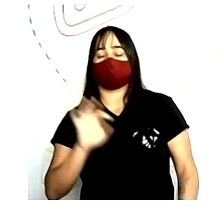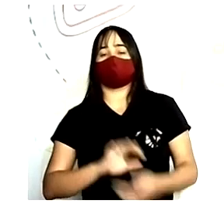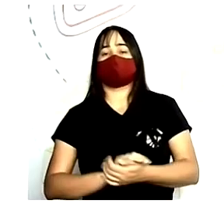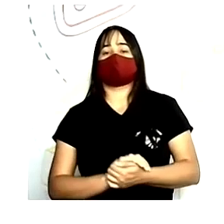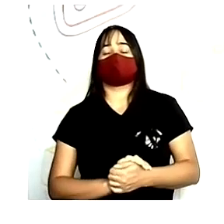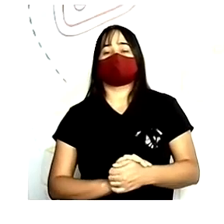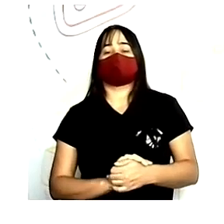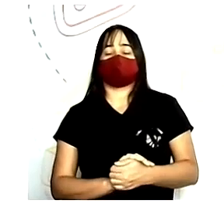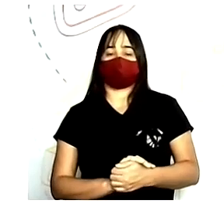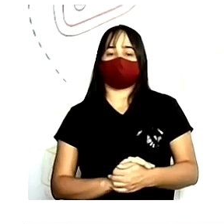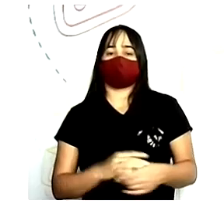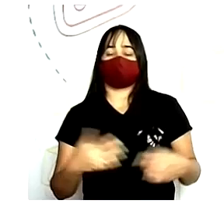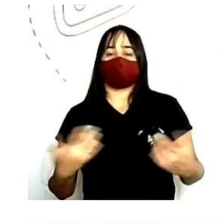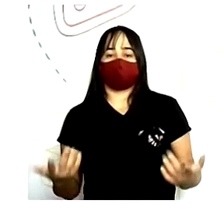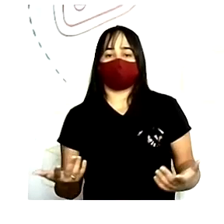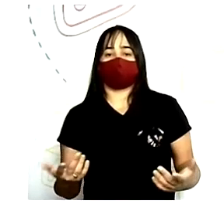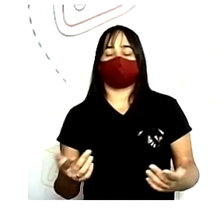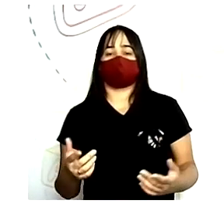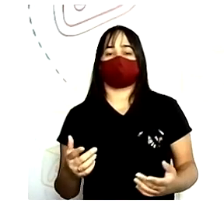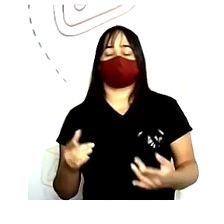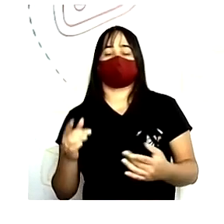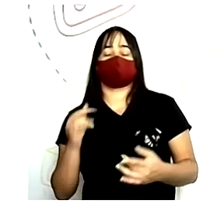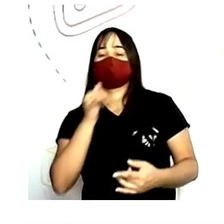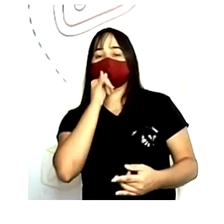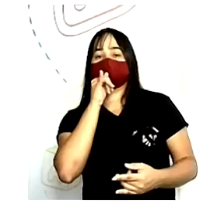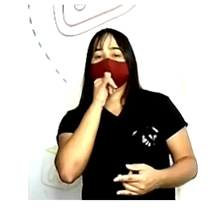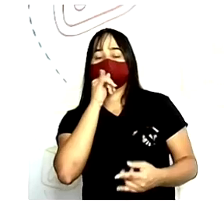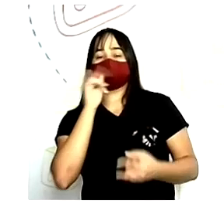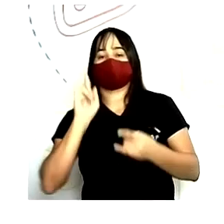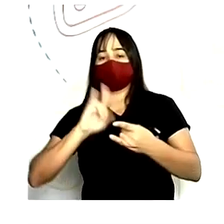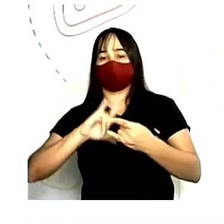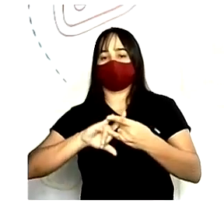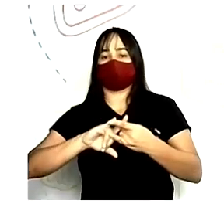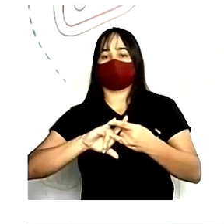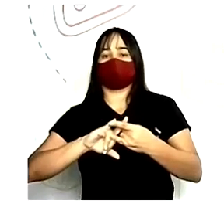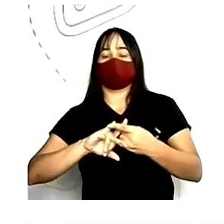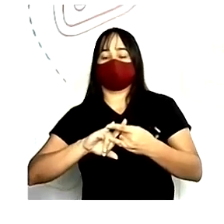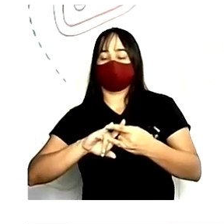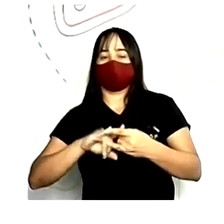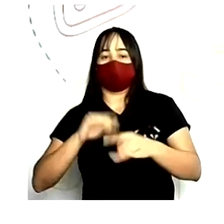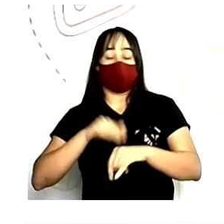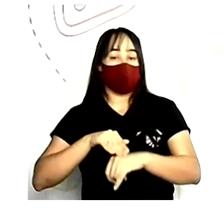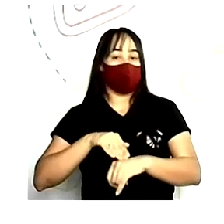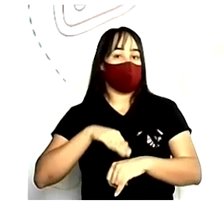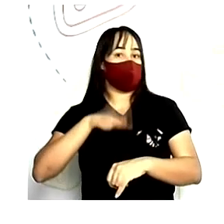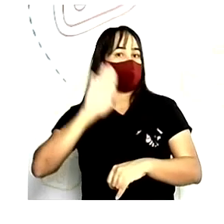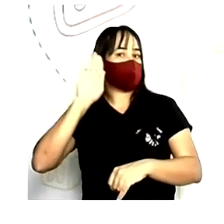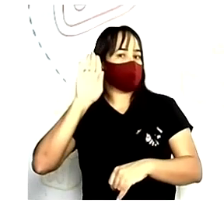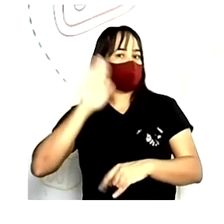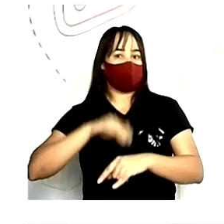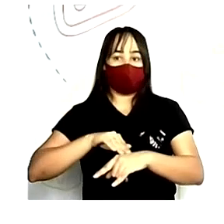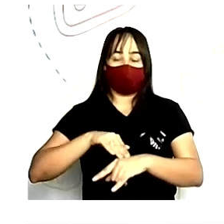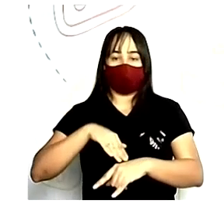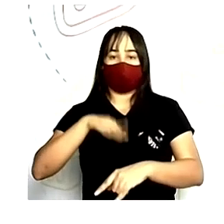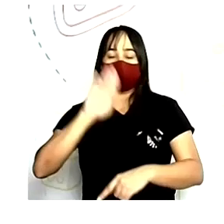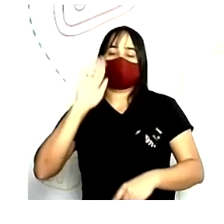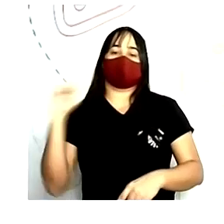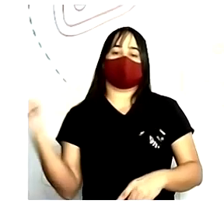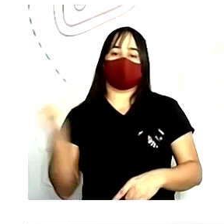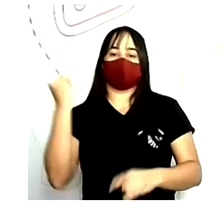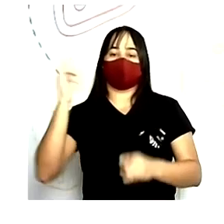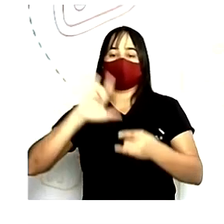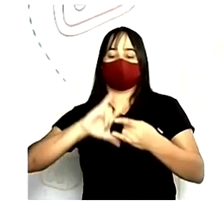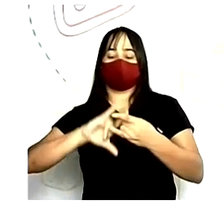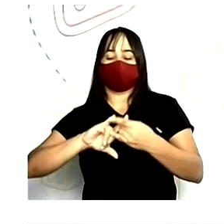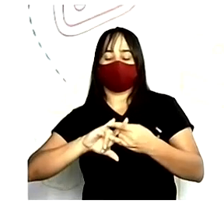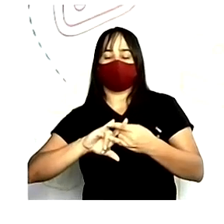transmissíveis, como é o caso dos preservativos, são os mais eficazes. Por quê? Porque além deles evitar uma gravidez, eles